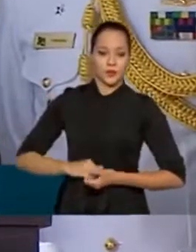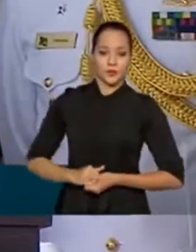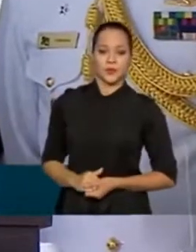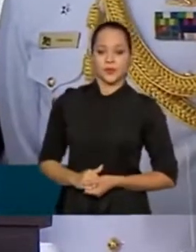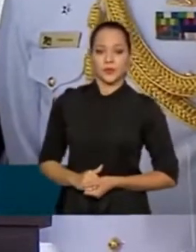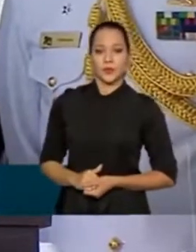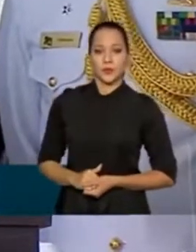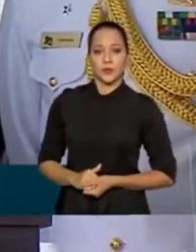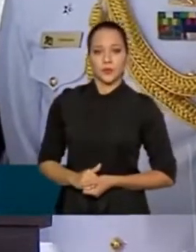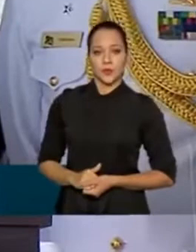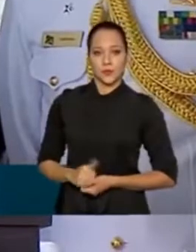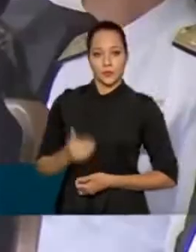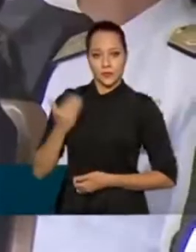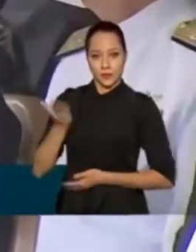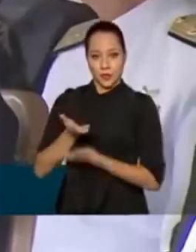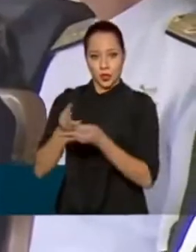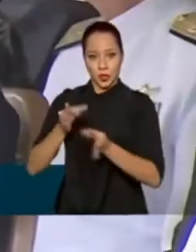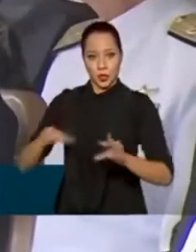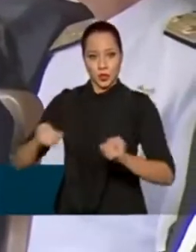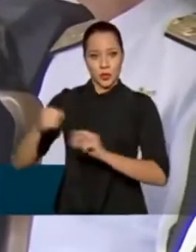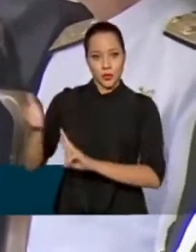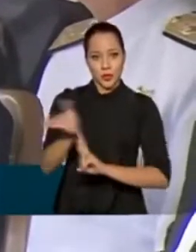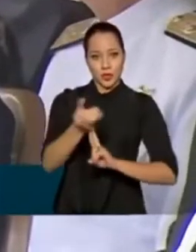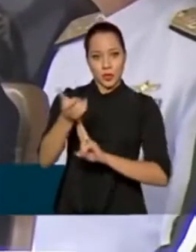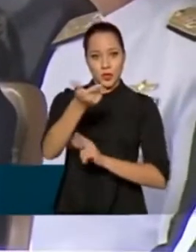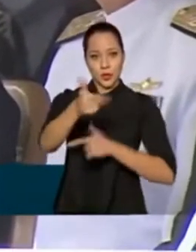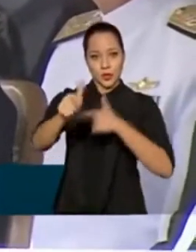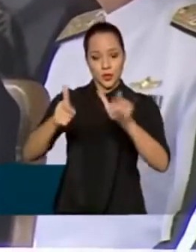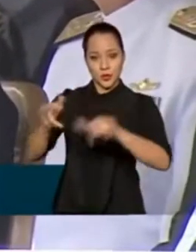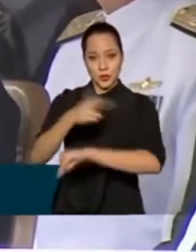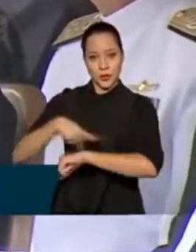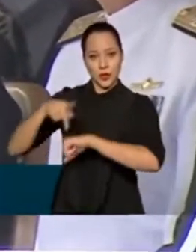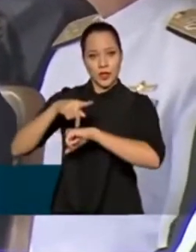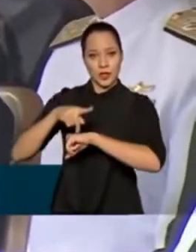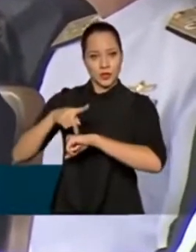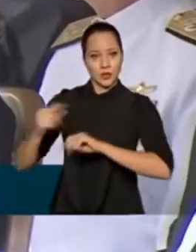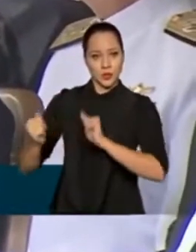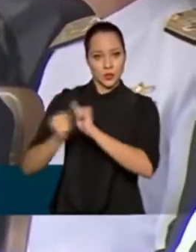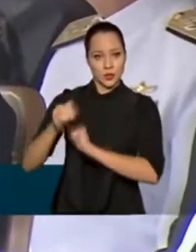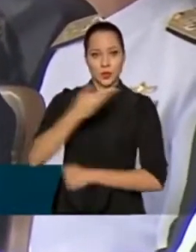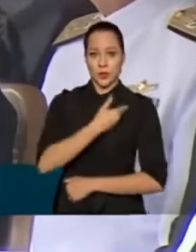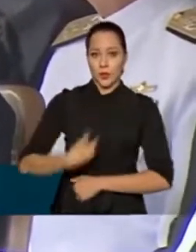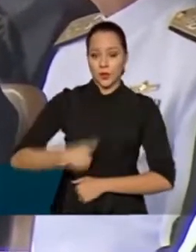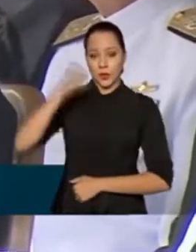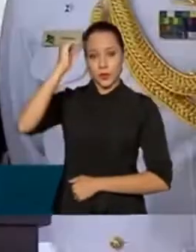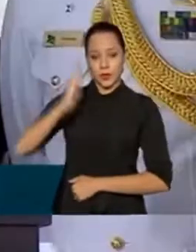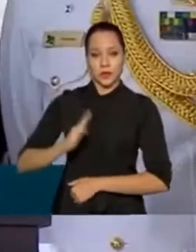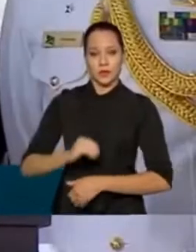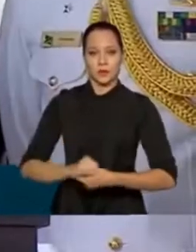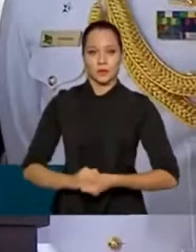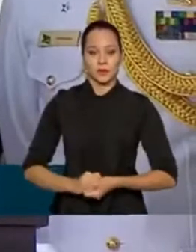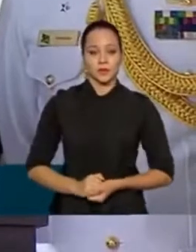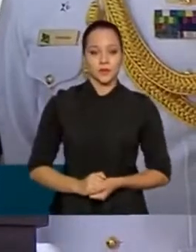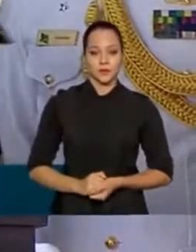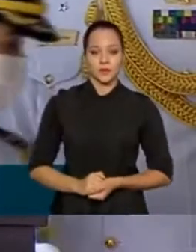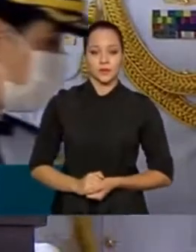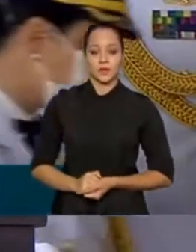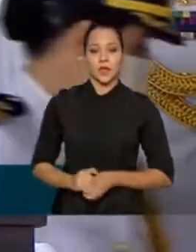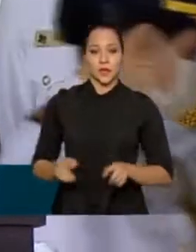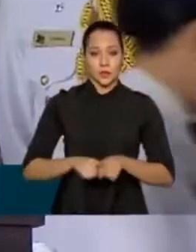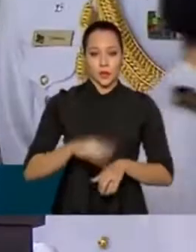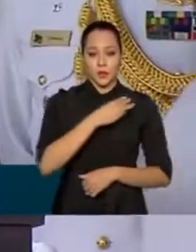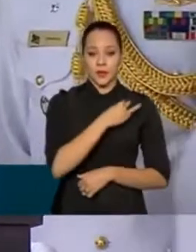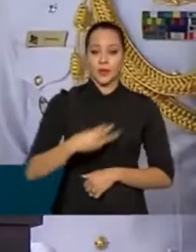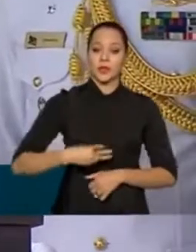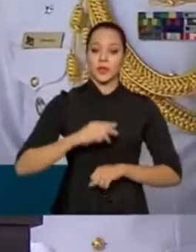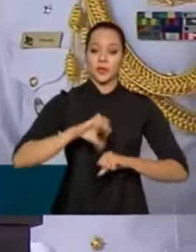Mourão, senhores embaixadores estrangeiros acreditados junto ao governo brasileiro, senhor Ministro de